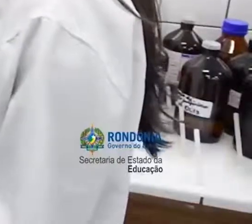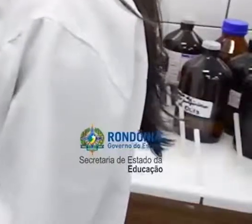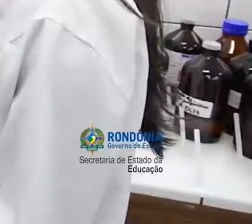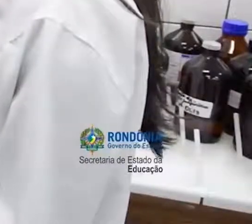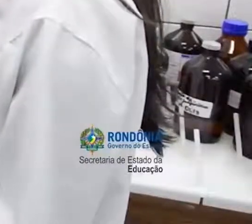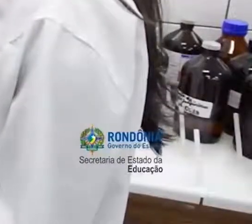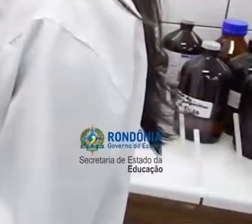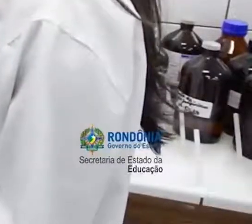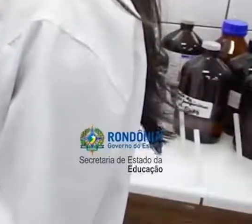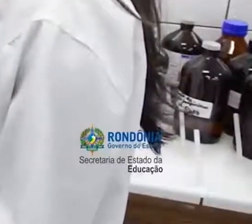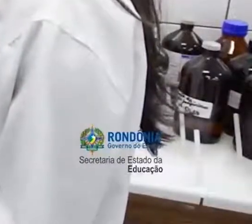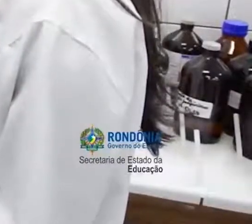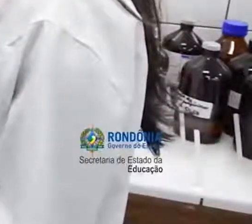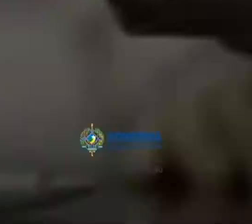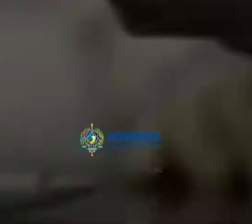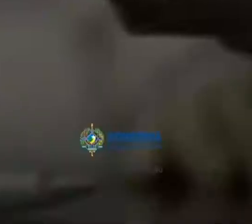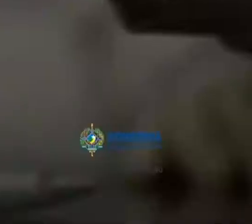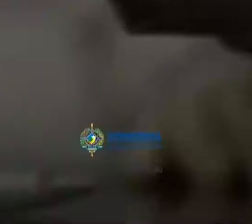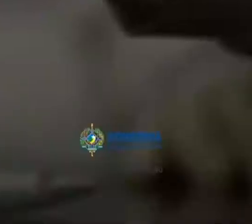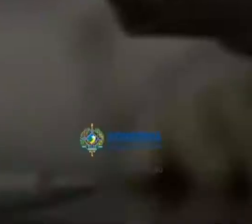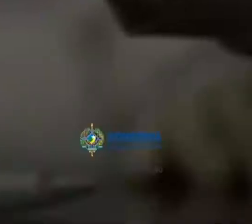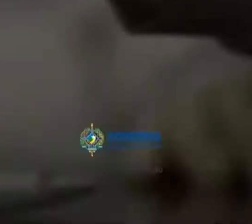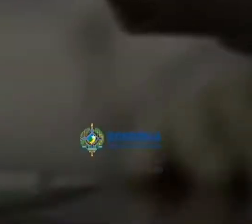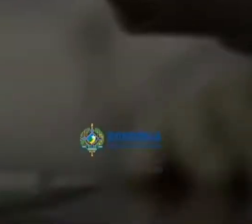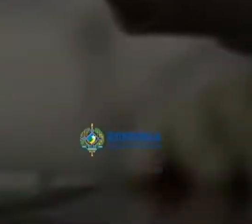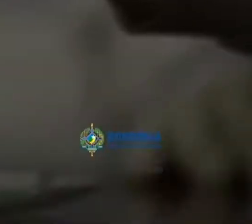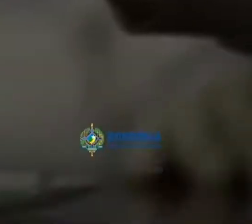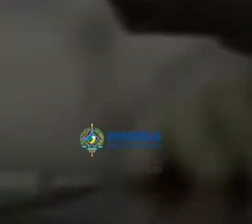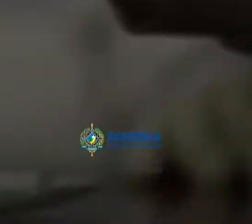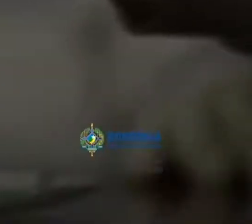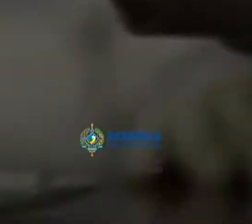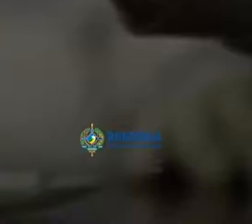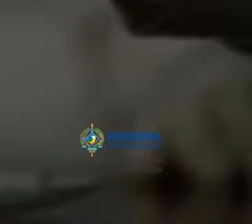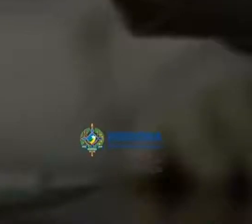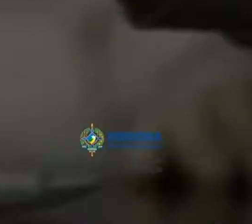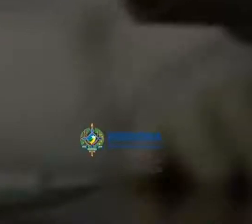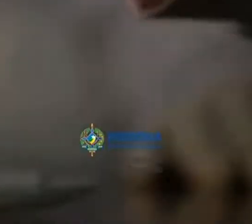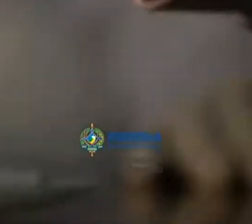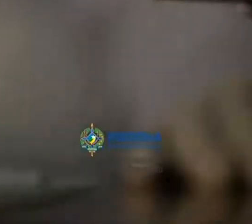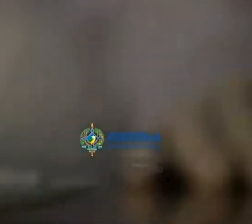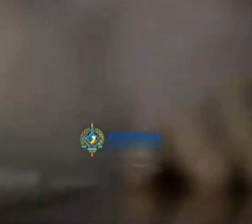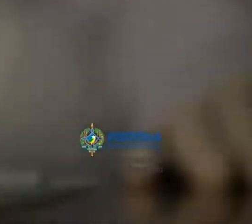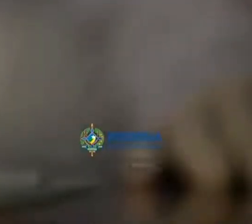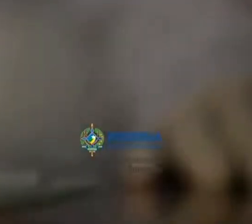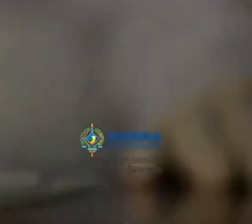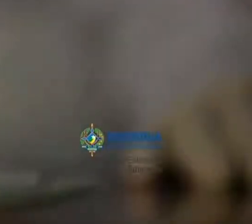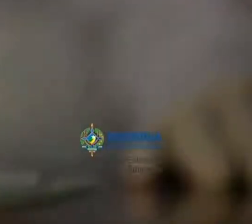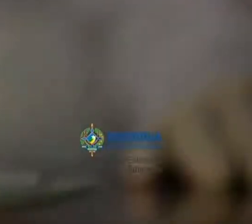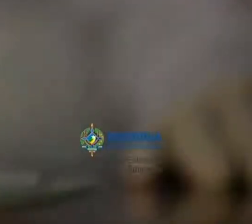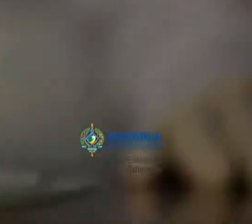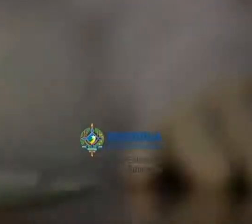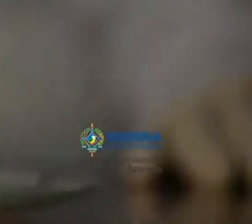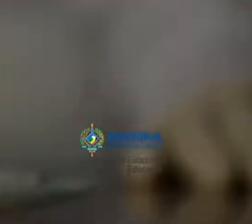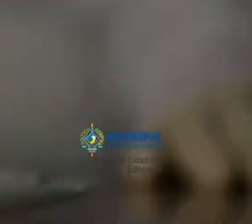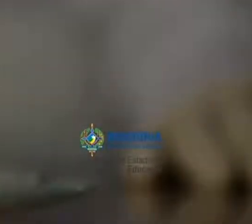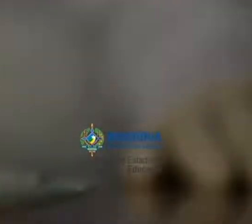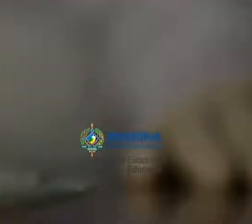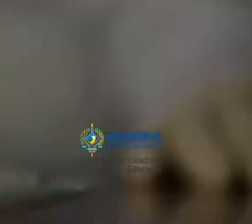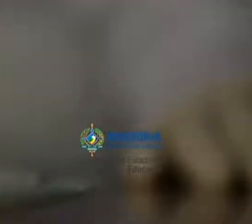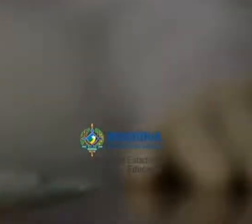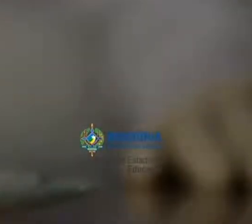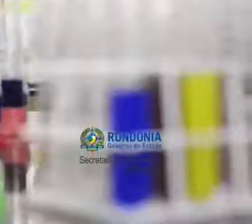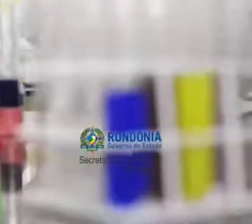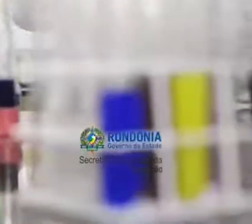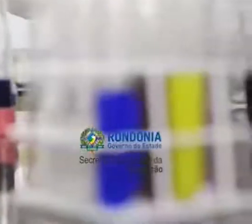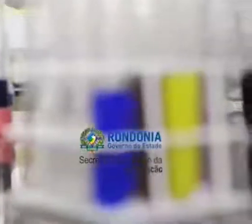humano. Tem como característica o real, quando estuda as ocorrências ou fatos, e o contingente. As